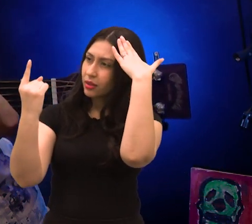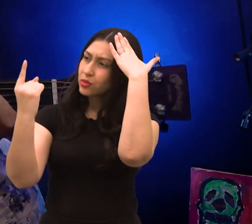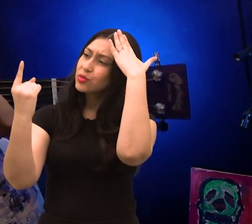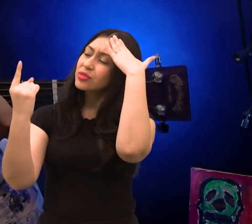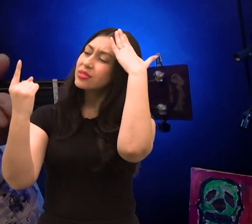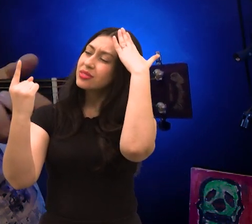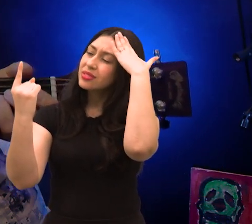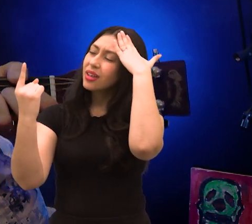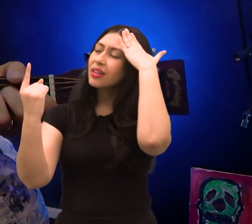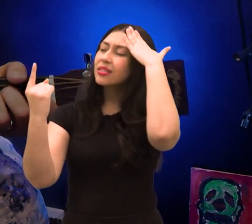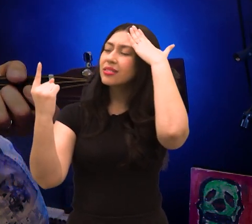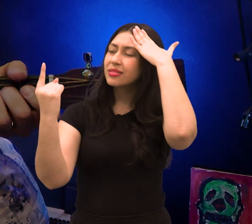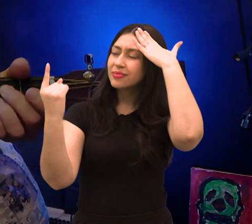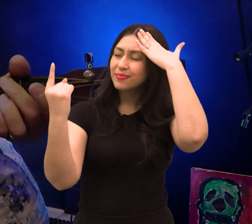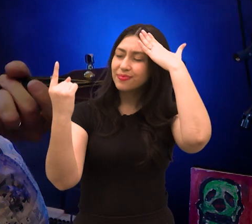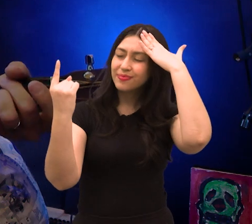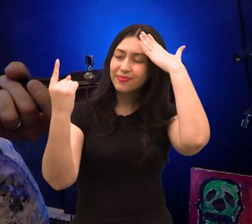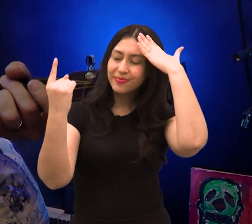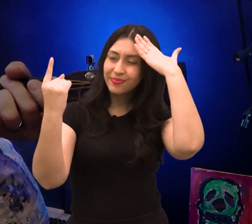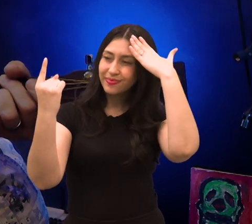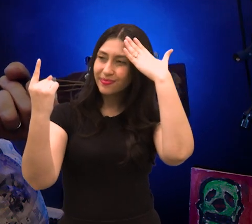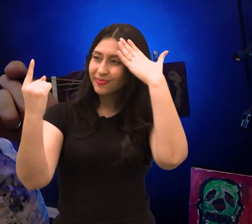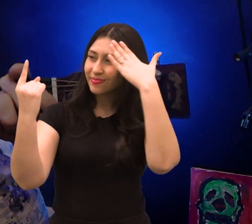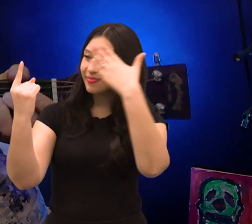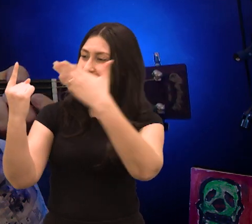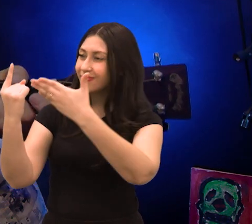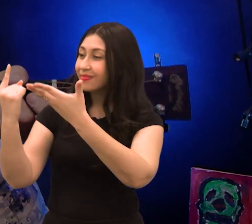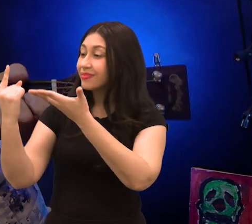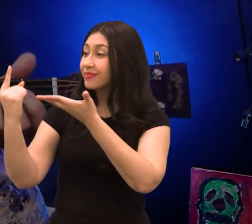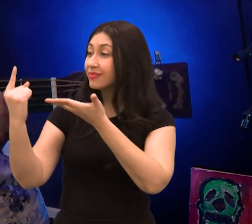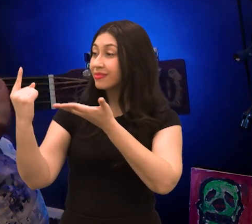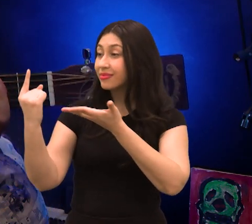Pois bem sei que o que te mata